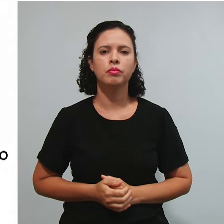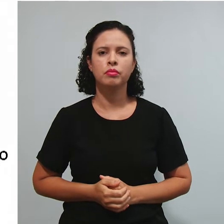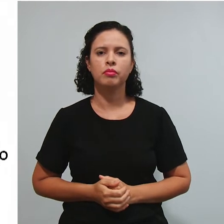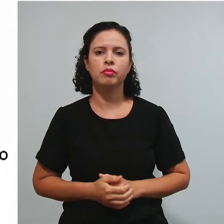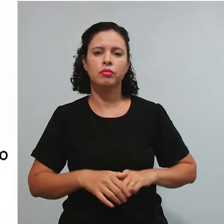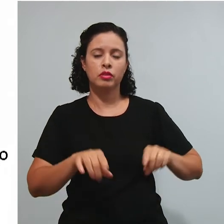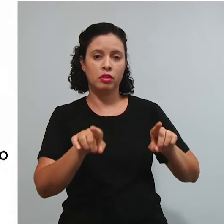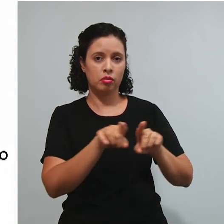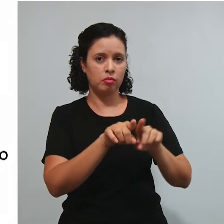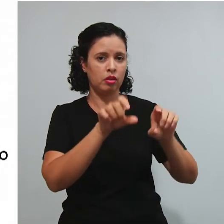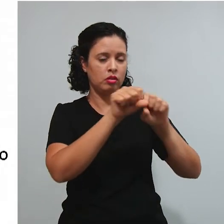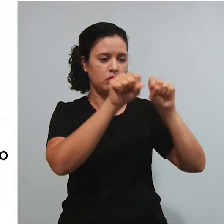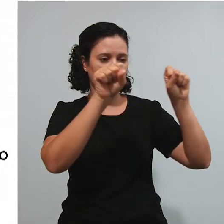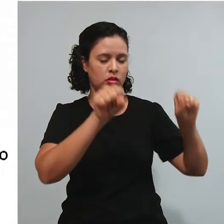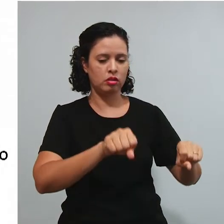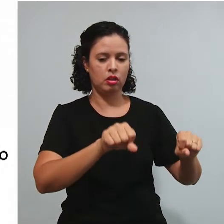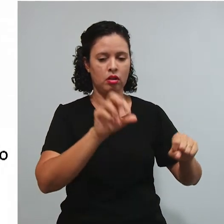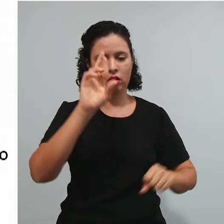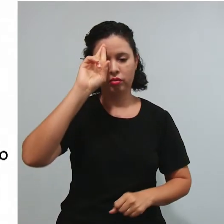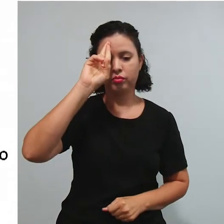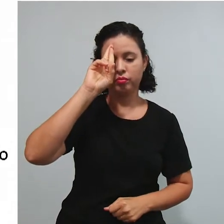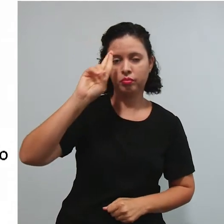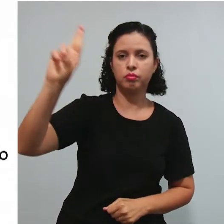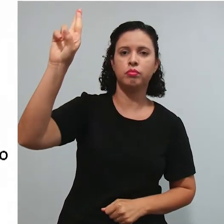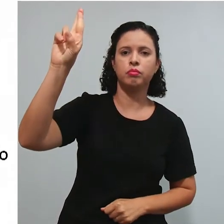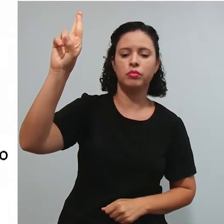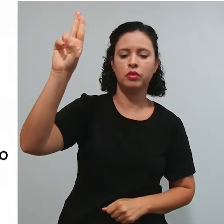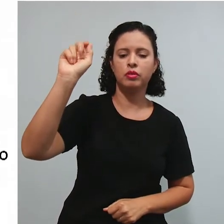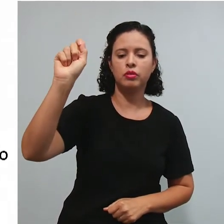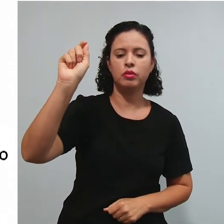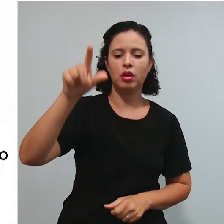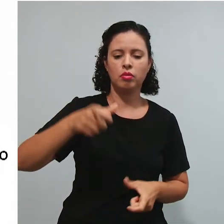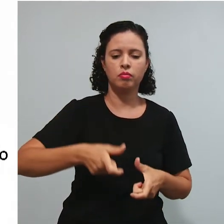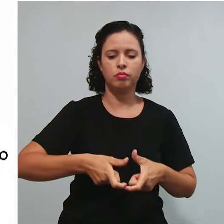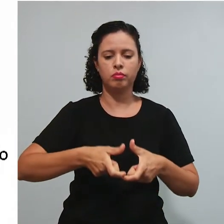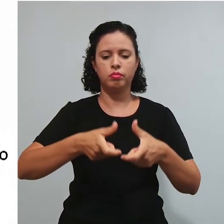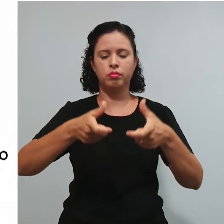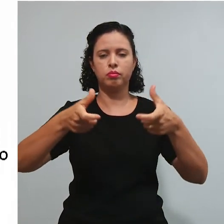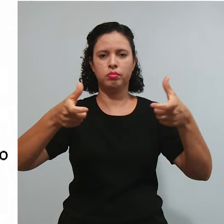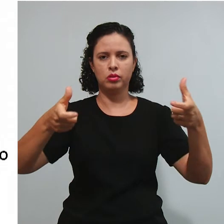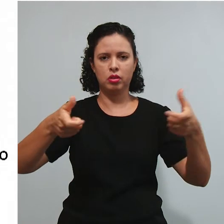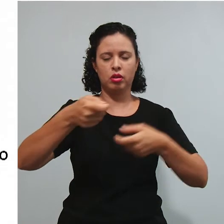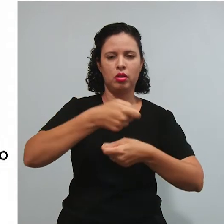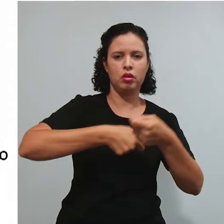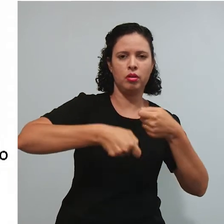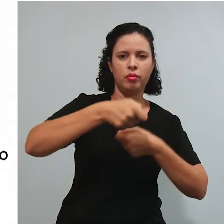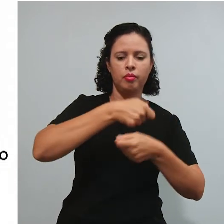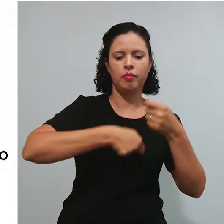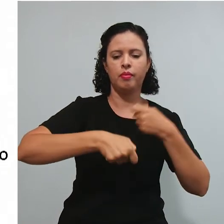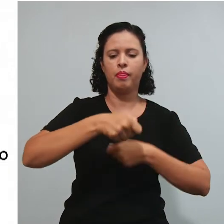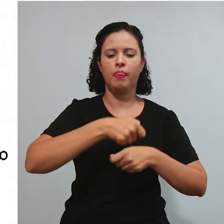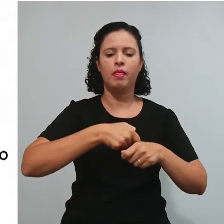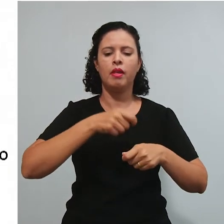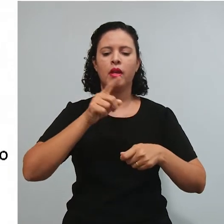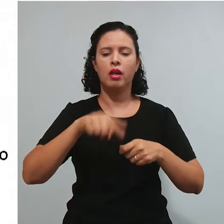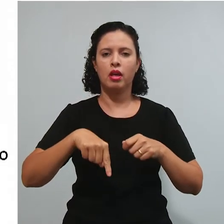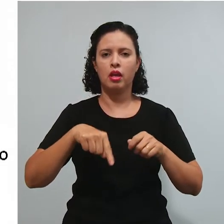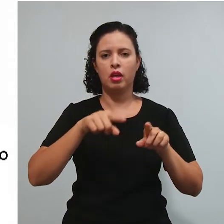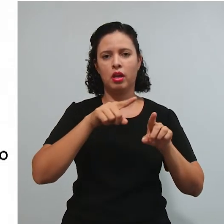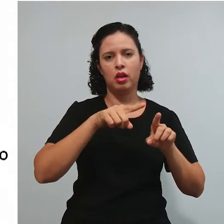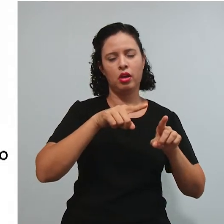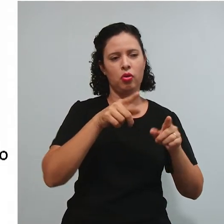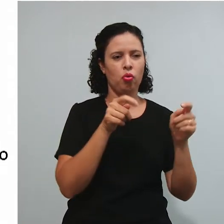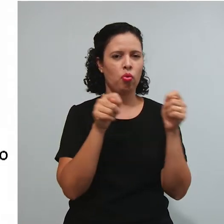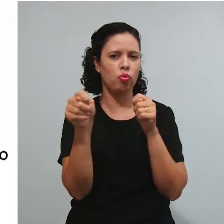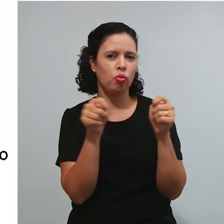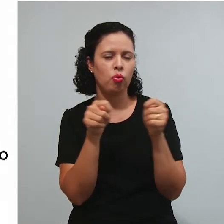de autoridade, que é constituído pela amplitude administrativa, né, de